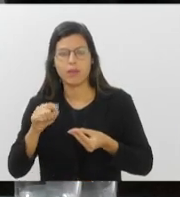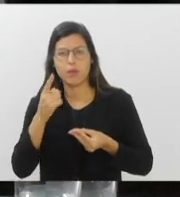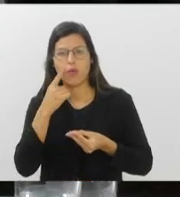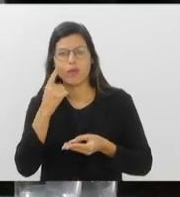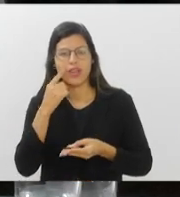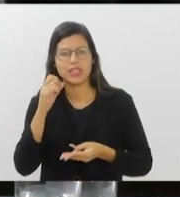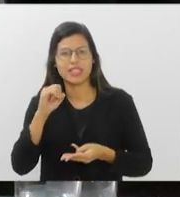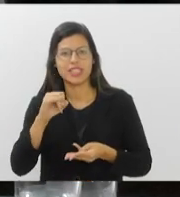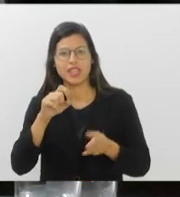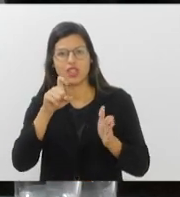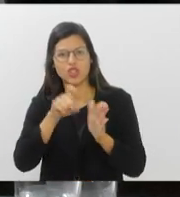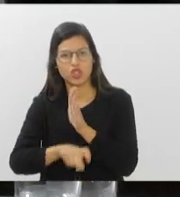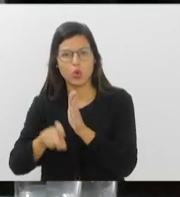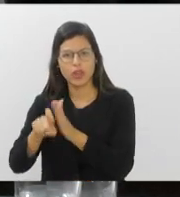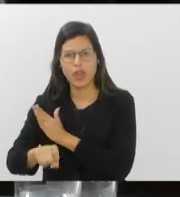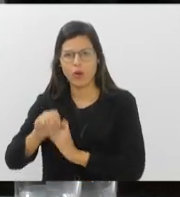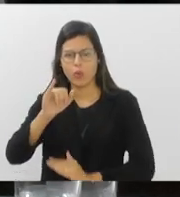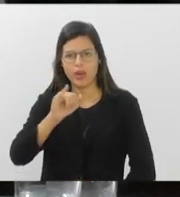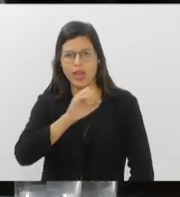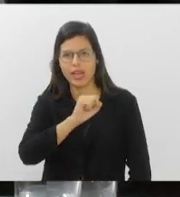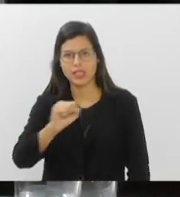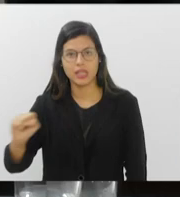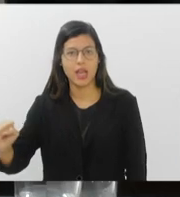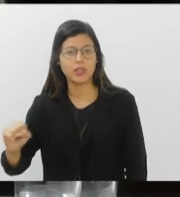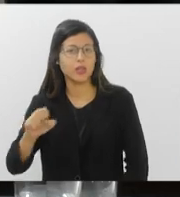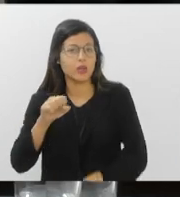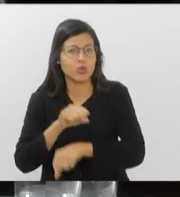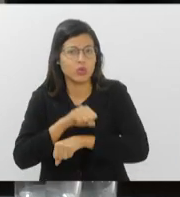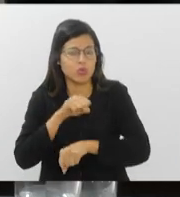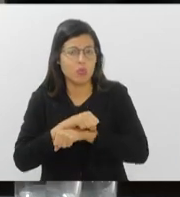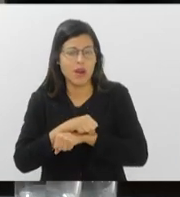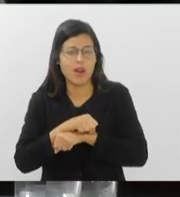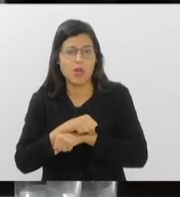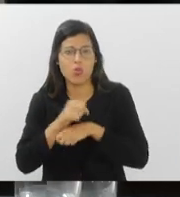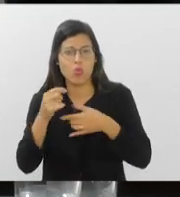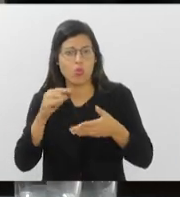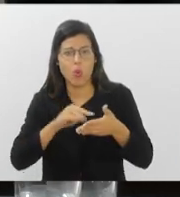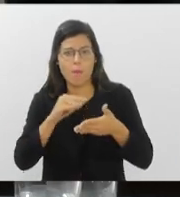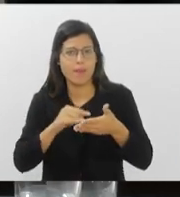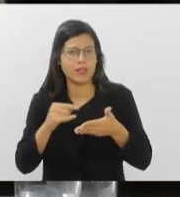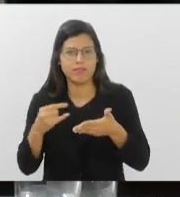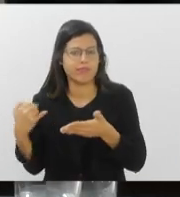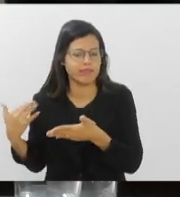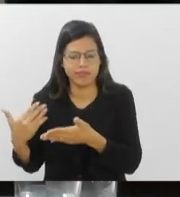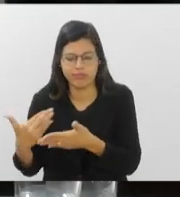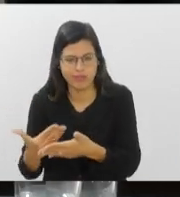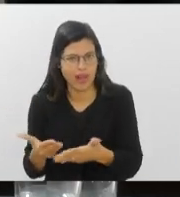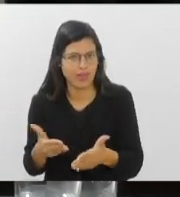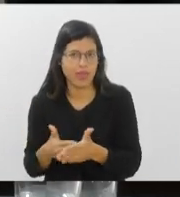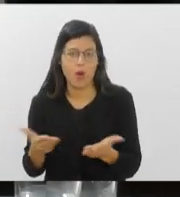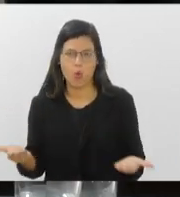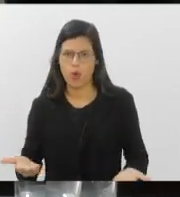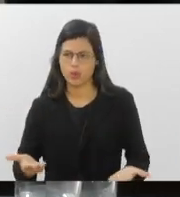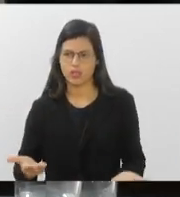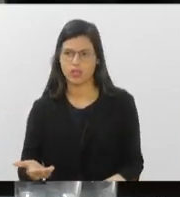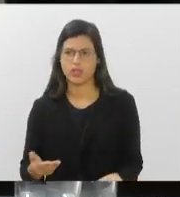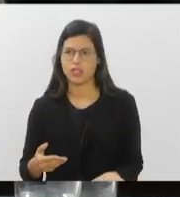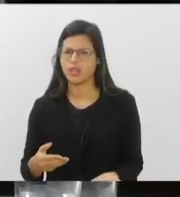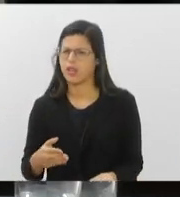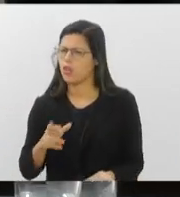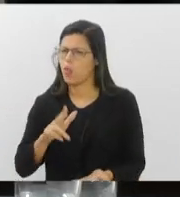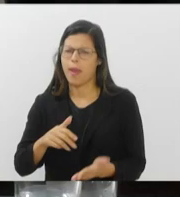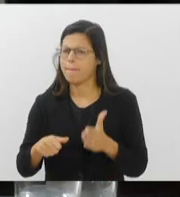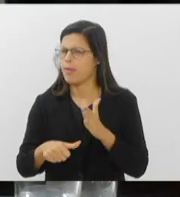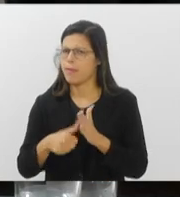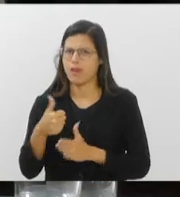esperando o recibo até hoje. Então, isso acontece comigo, isso não é a primeira vez, não,